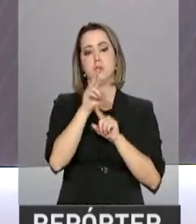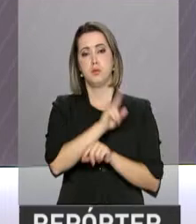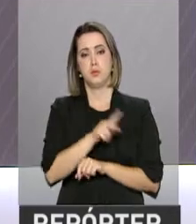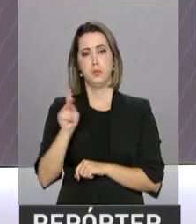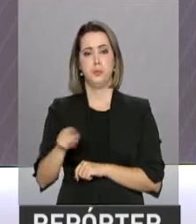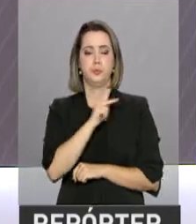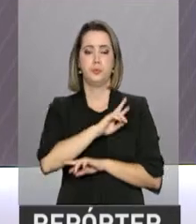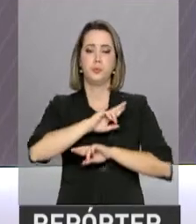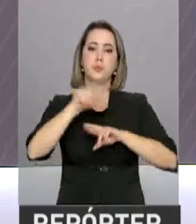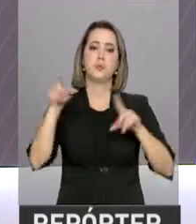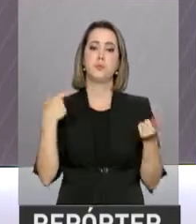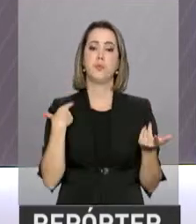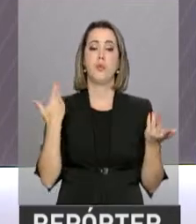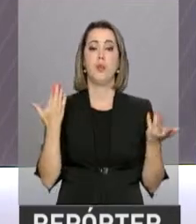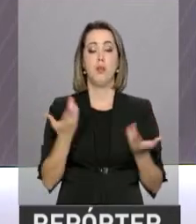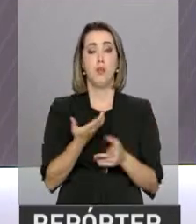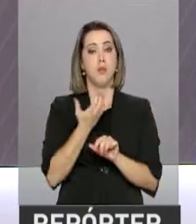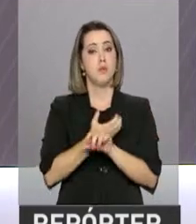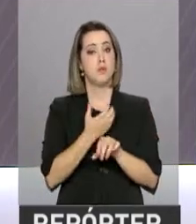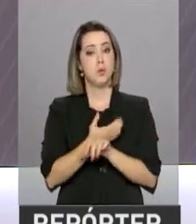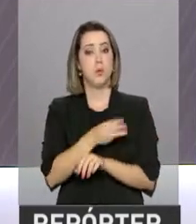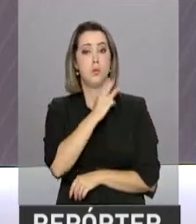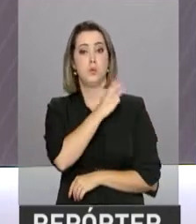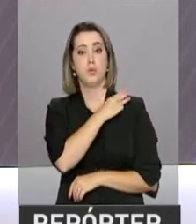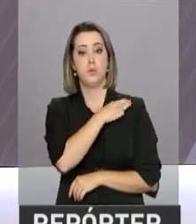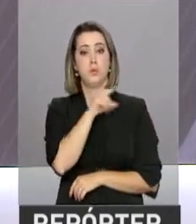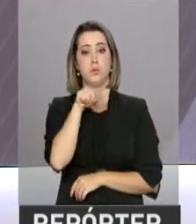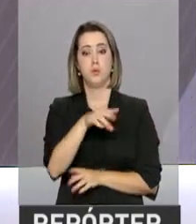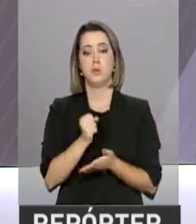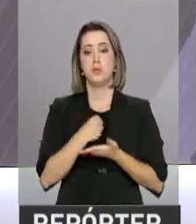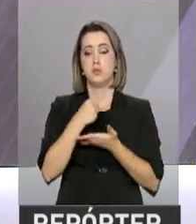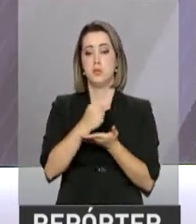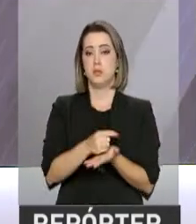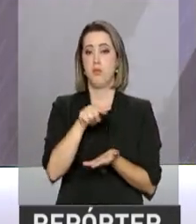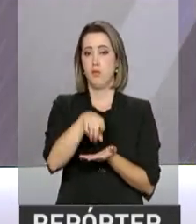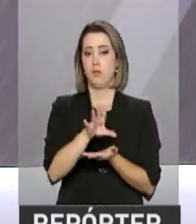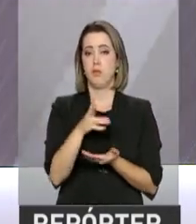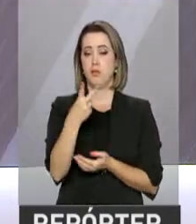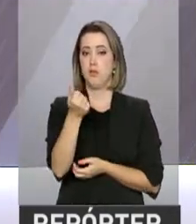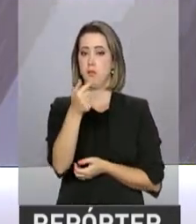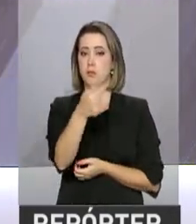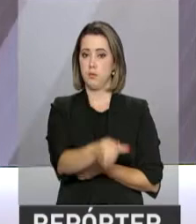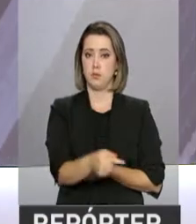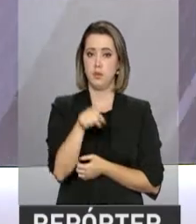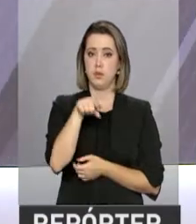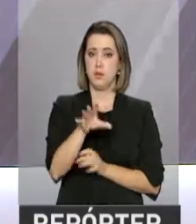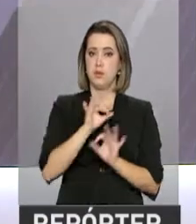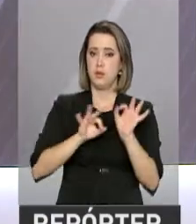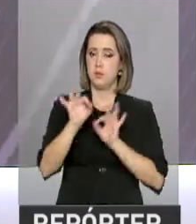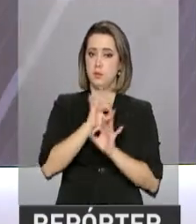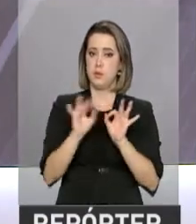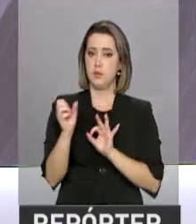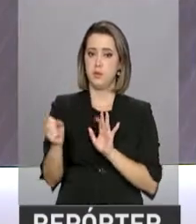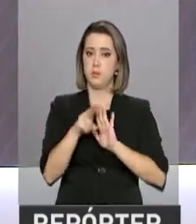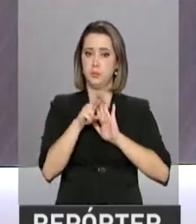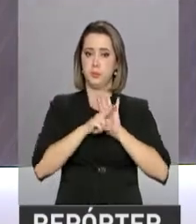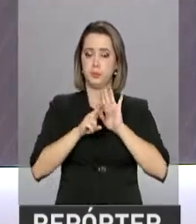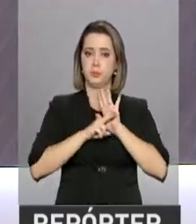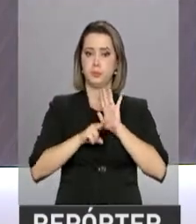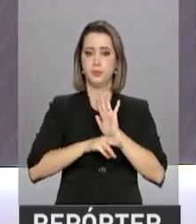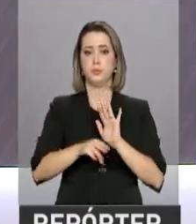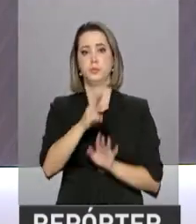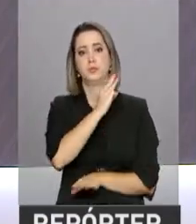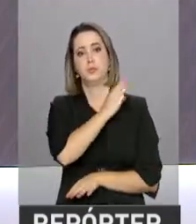já a base como referente ao ensino médio esta será entregue até o final de 2017 já adaptada às